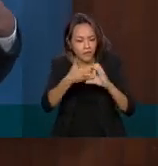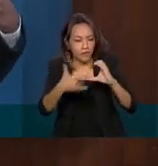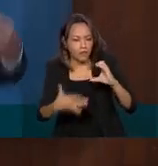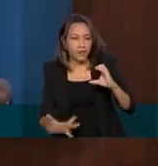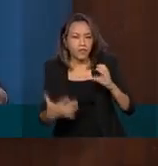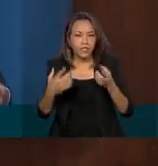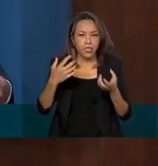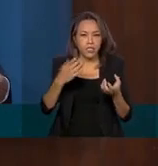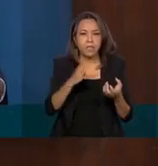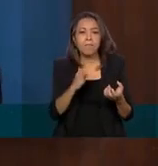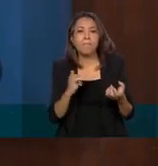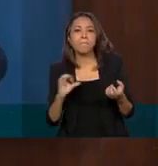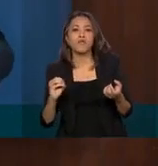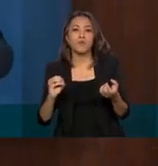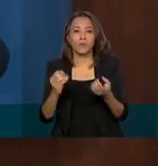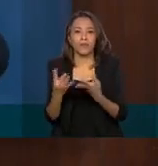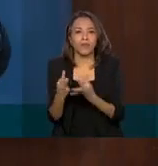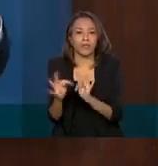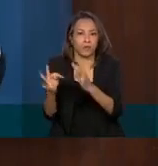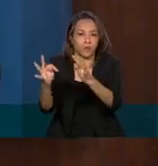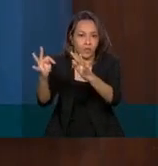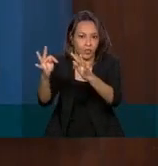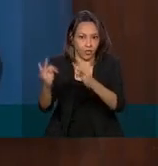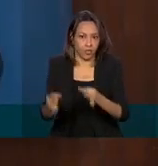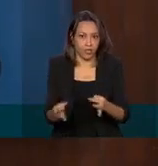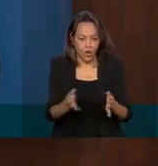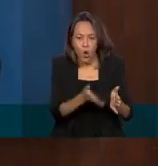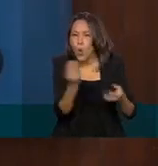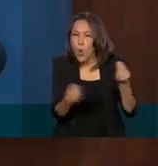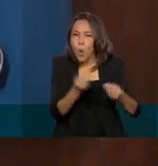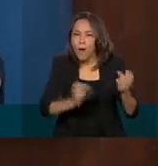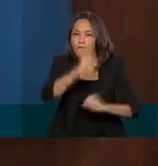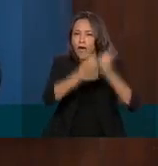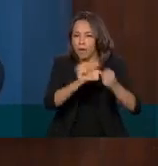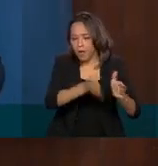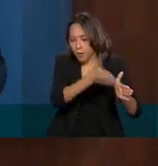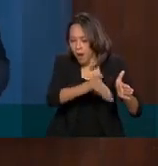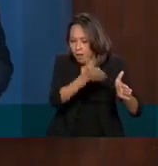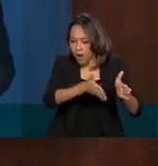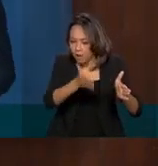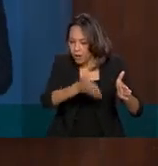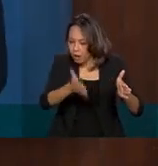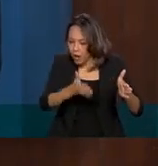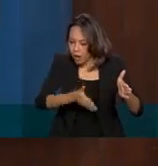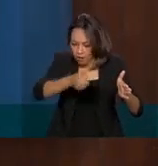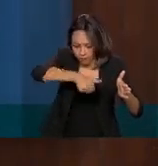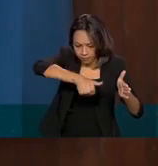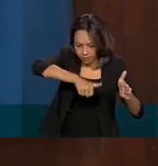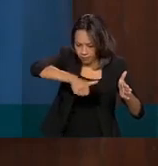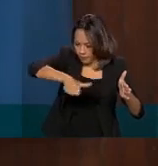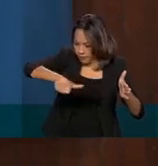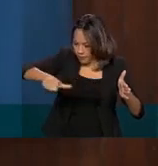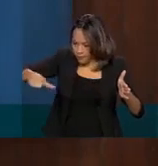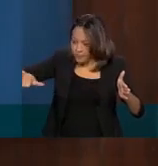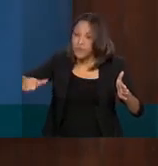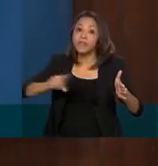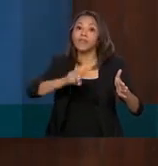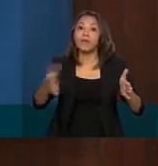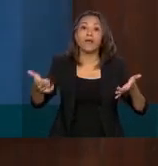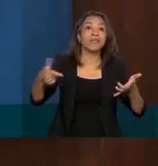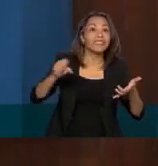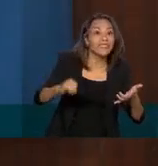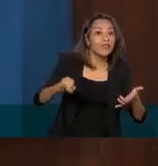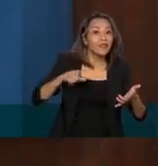de biotecnologia, ou seja, o processo de fabricação, o processo de desenvolvimento, quanto os aspectos de